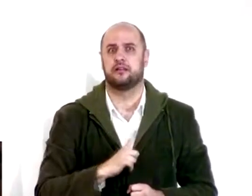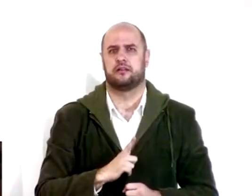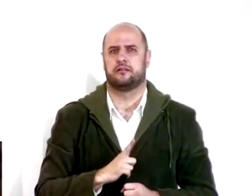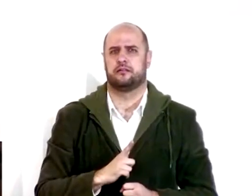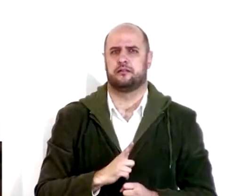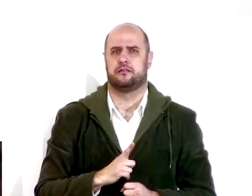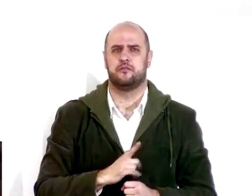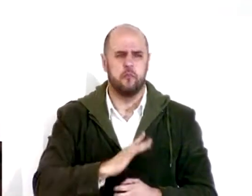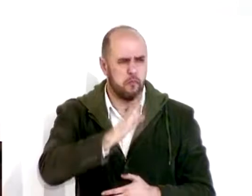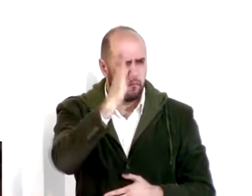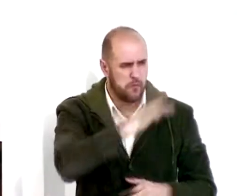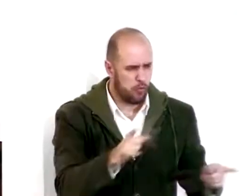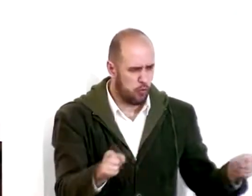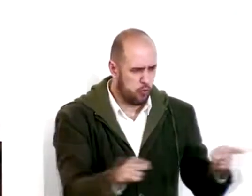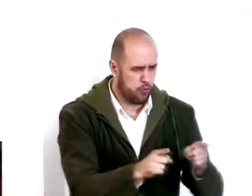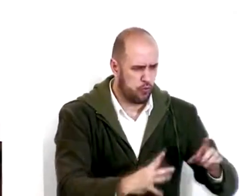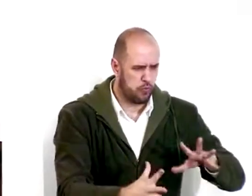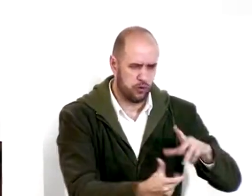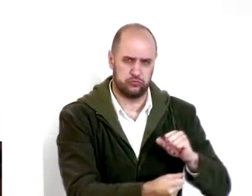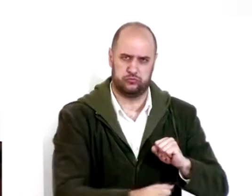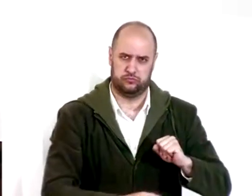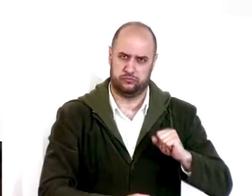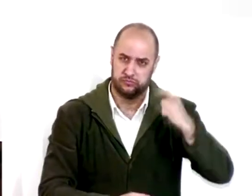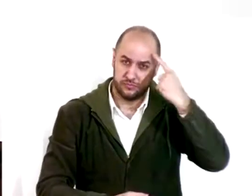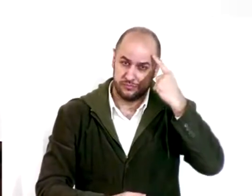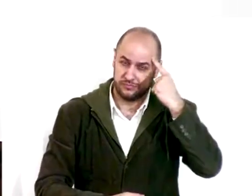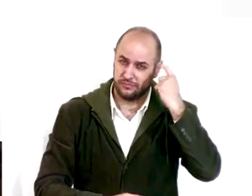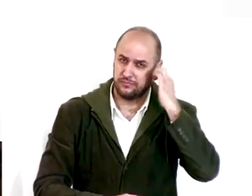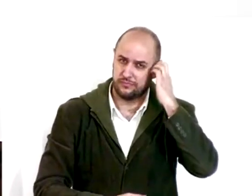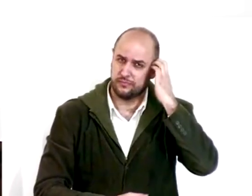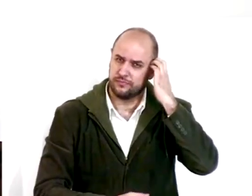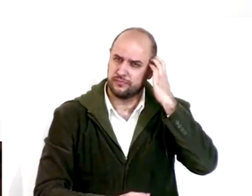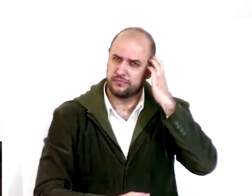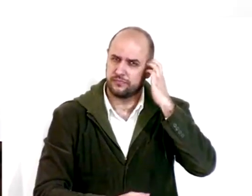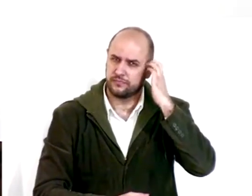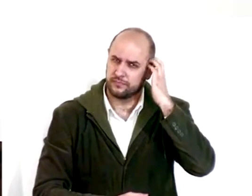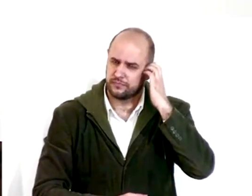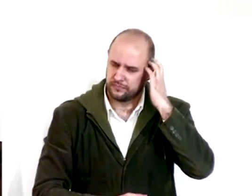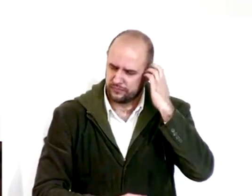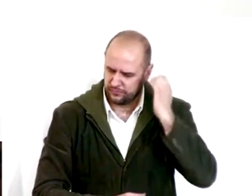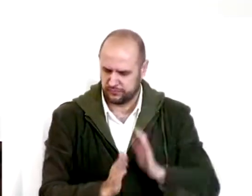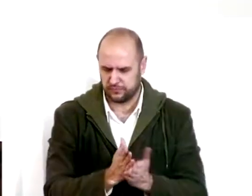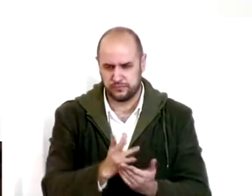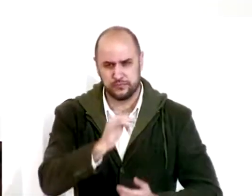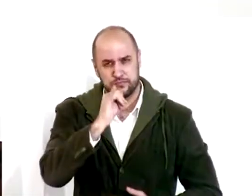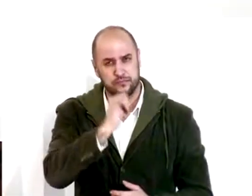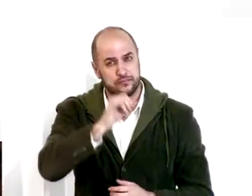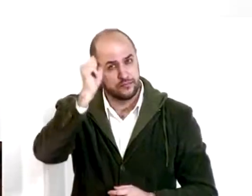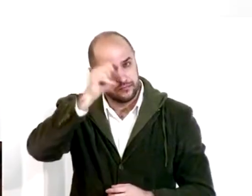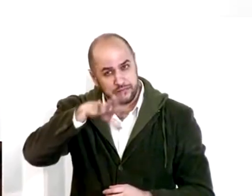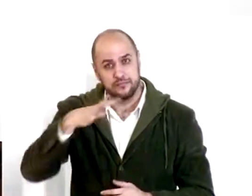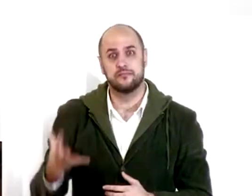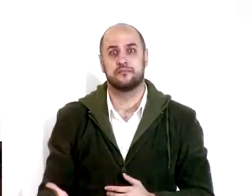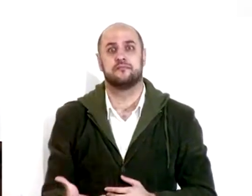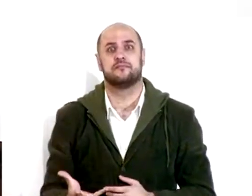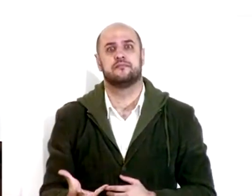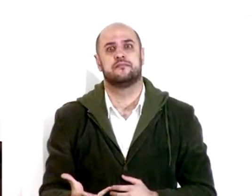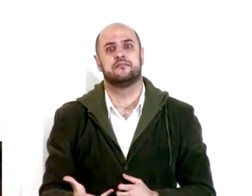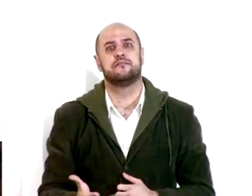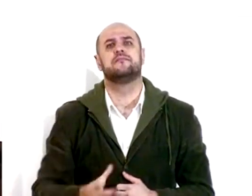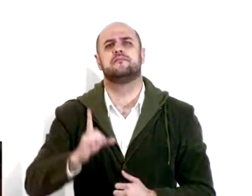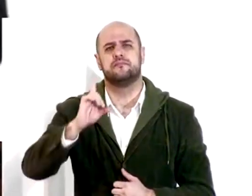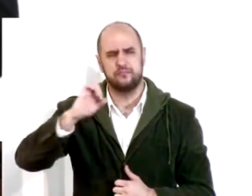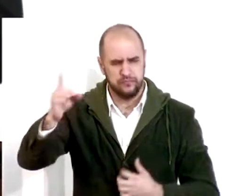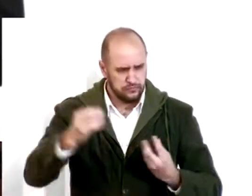restringir o mal sobre a face da terra. As Escrituras nos falam claramente a respeito disso, que Deus